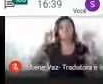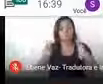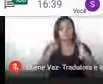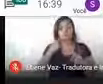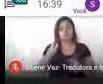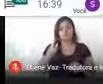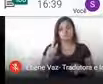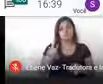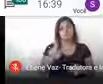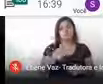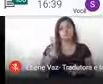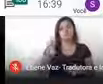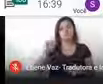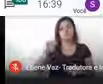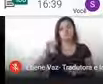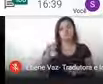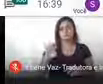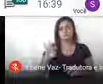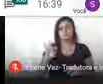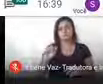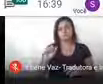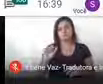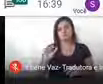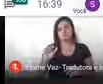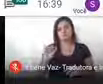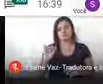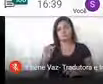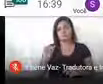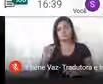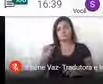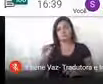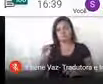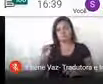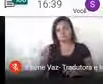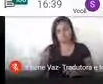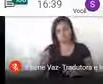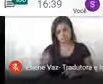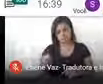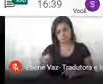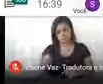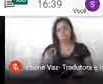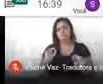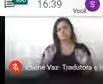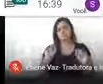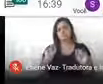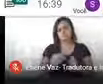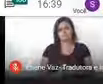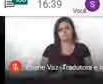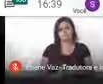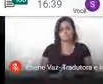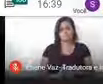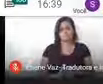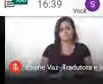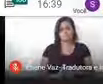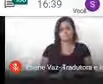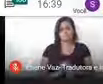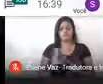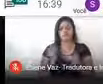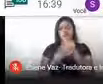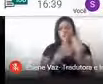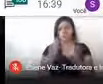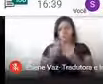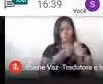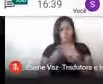como o indivíduo vê a própria língua que ele fala, como ele avalia, e